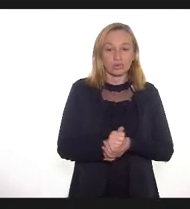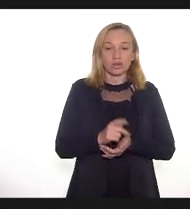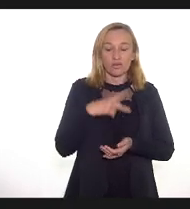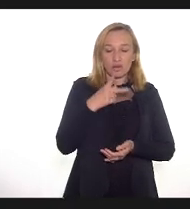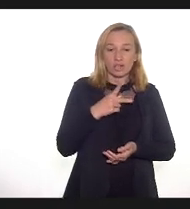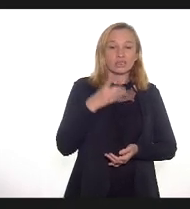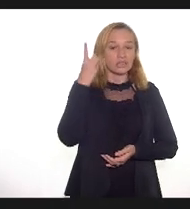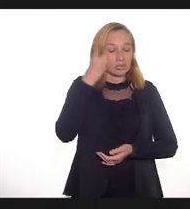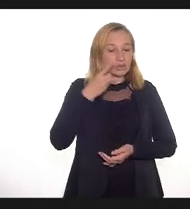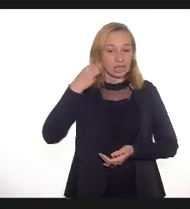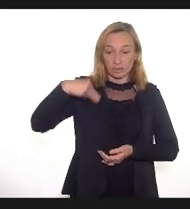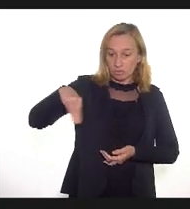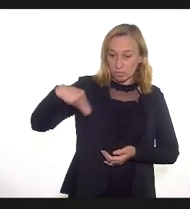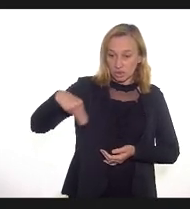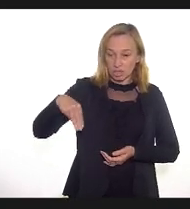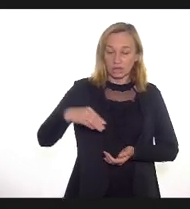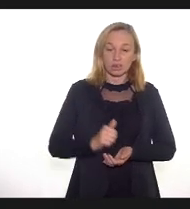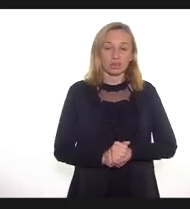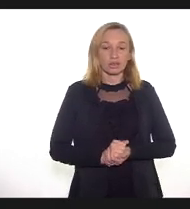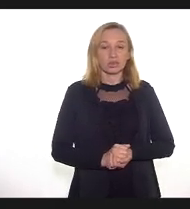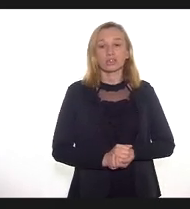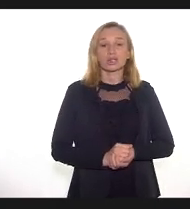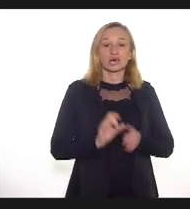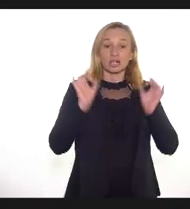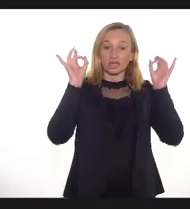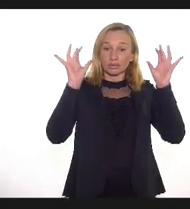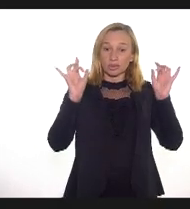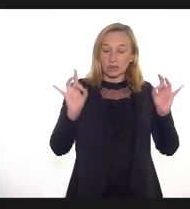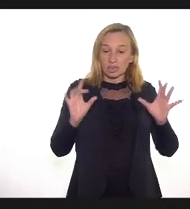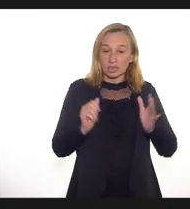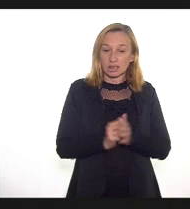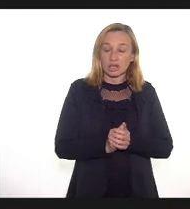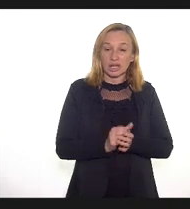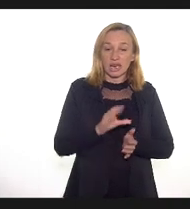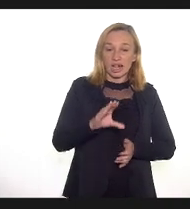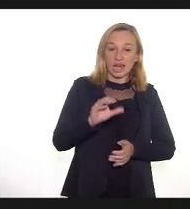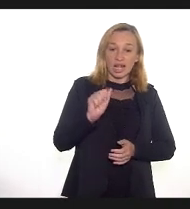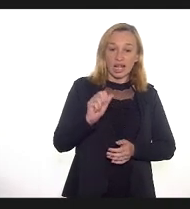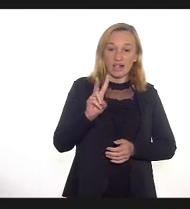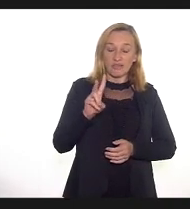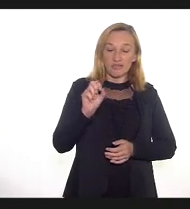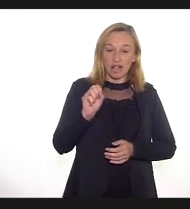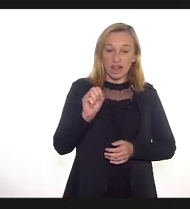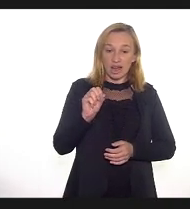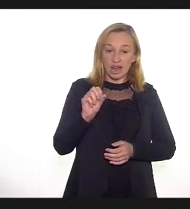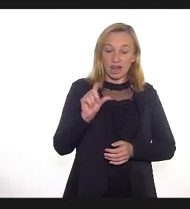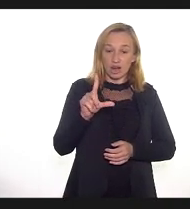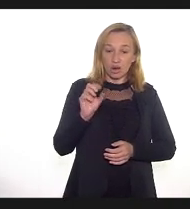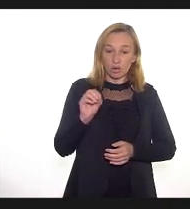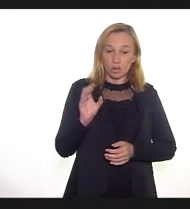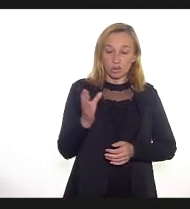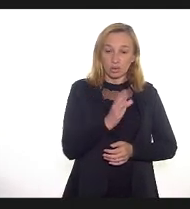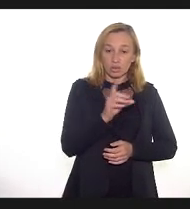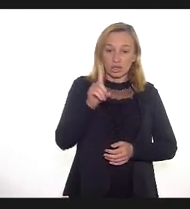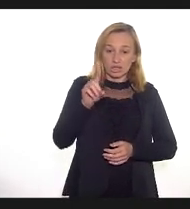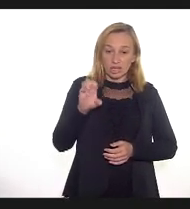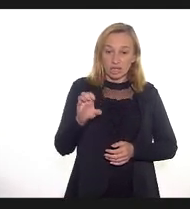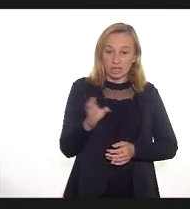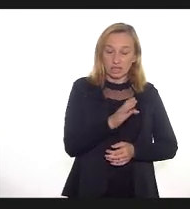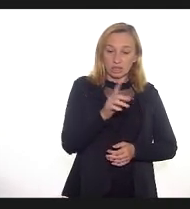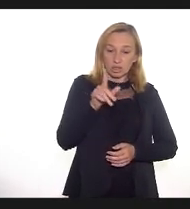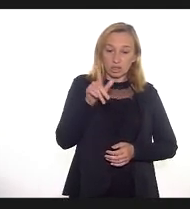deputado Carlos Mink se tornou especialista em cavalos de Troia, é porque eu tenho estudado os PLs